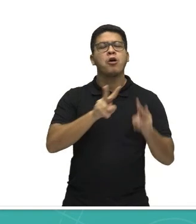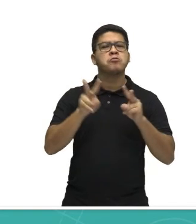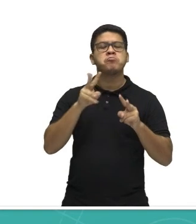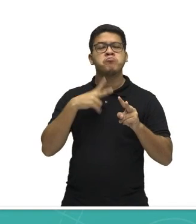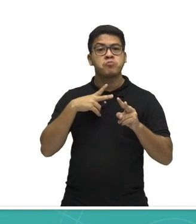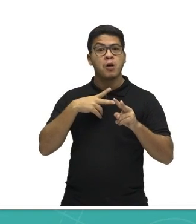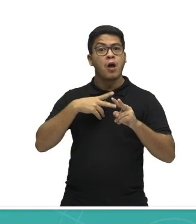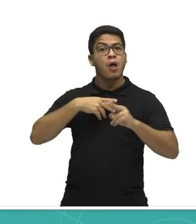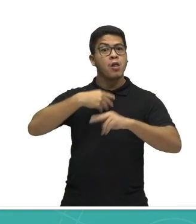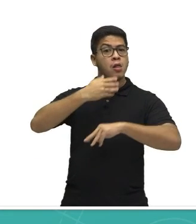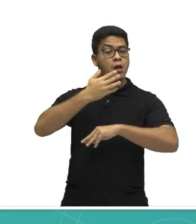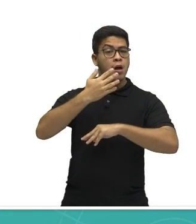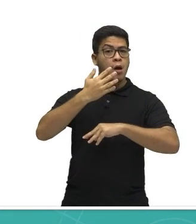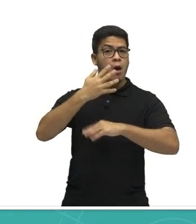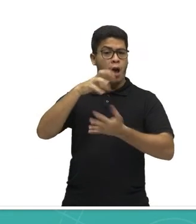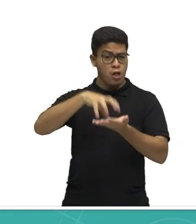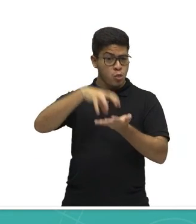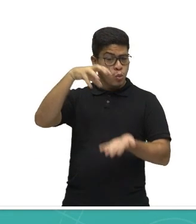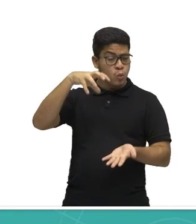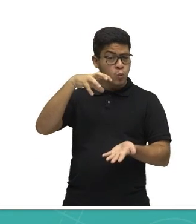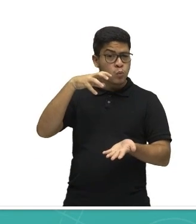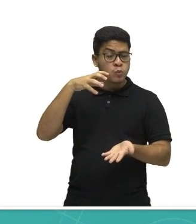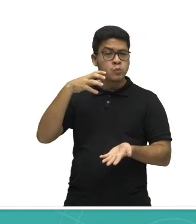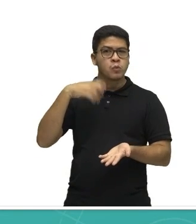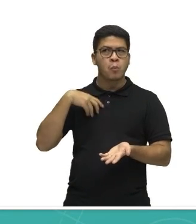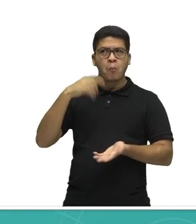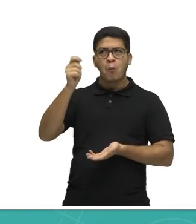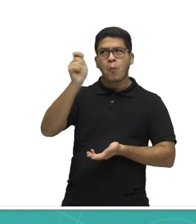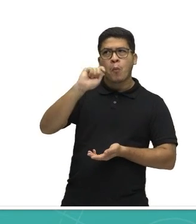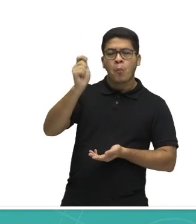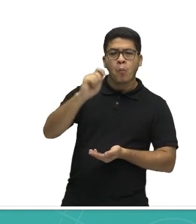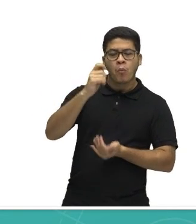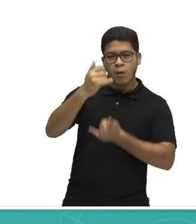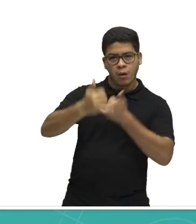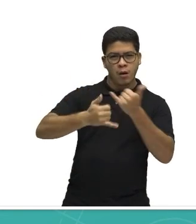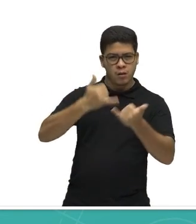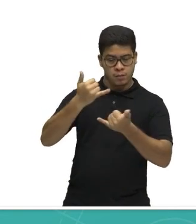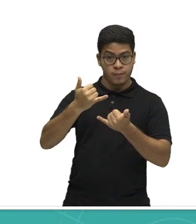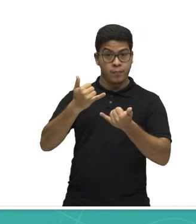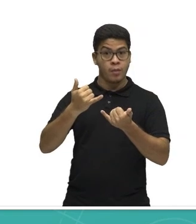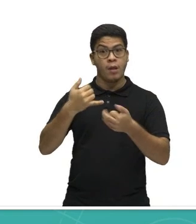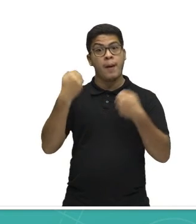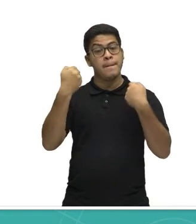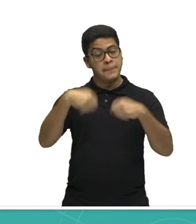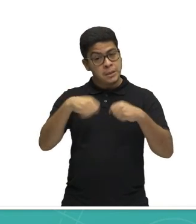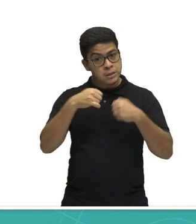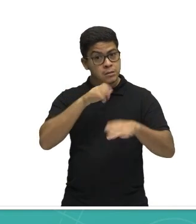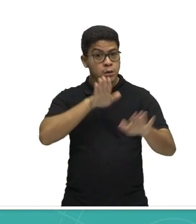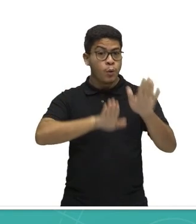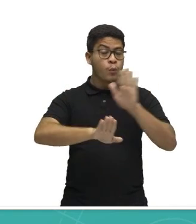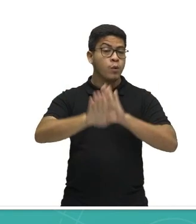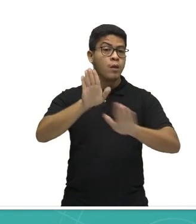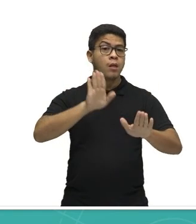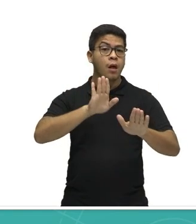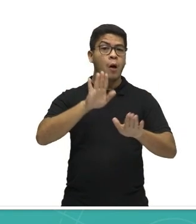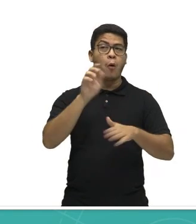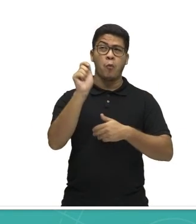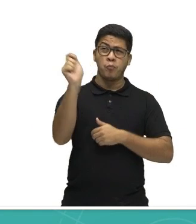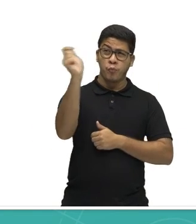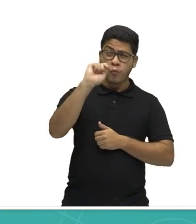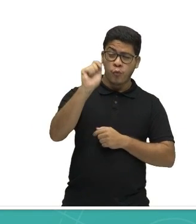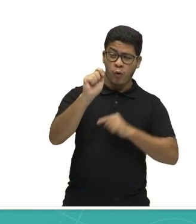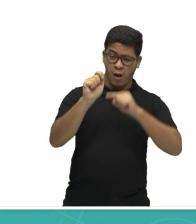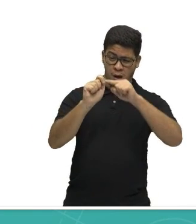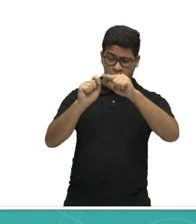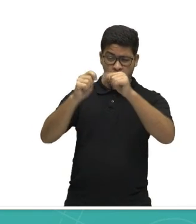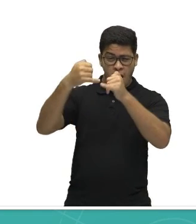grandes cidades, isso é muito perigoso, porque tem muita fiação, muitos portes, não é isso?